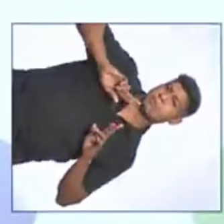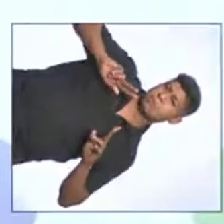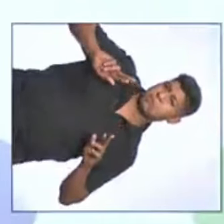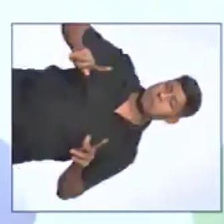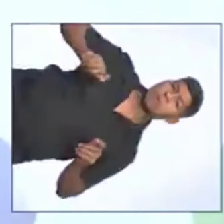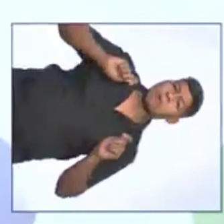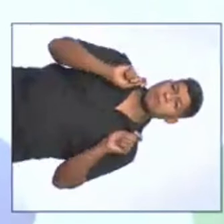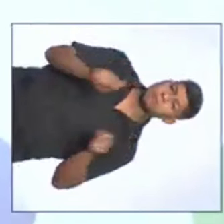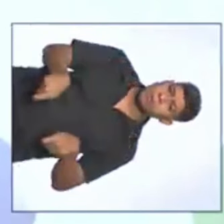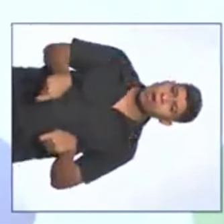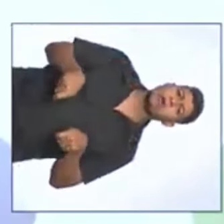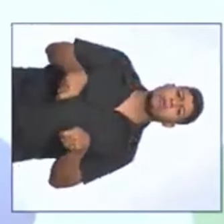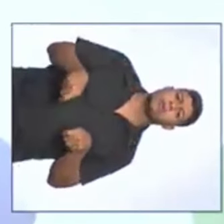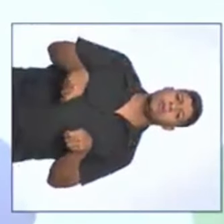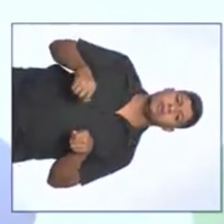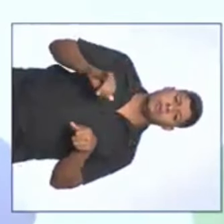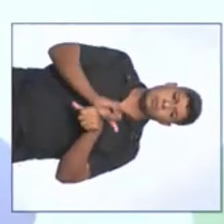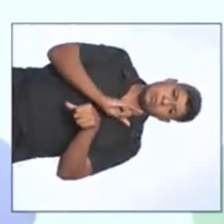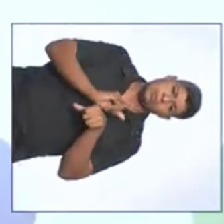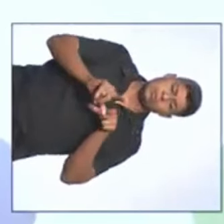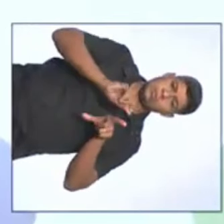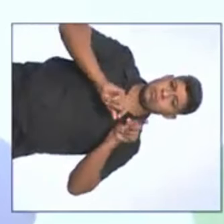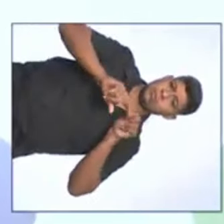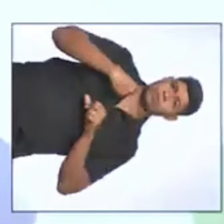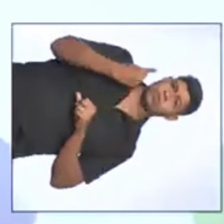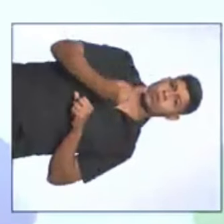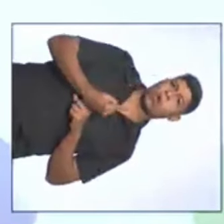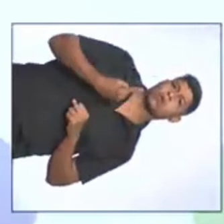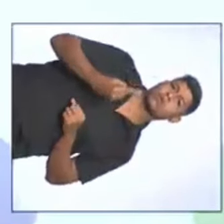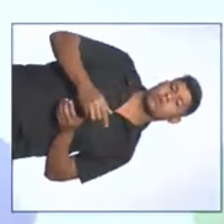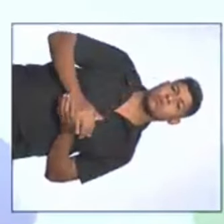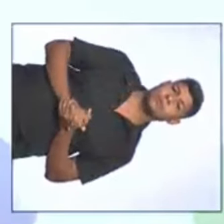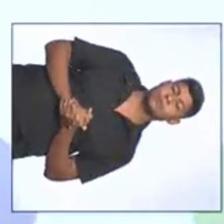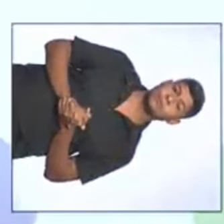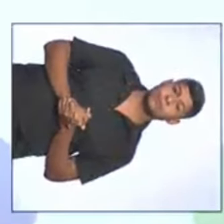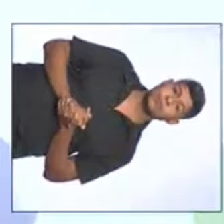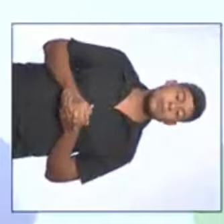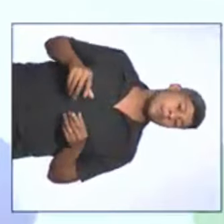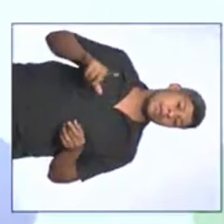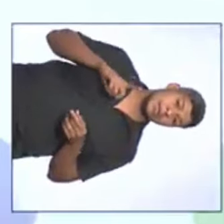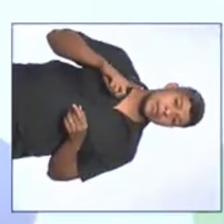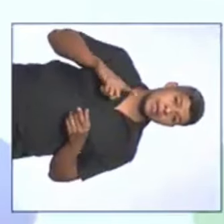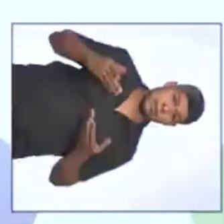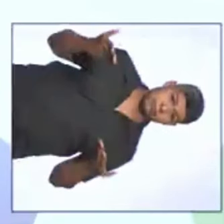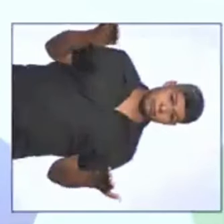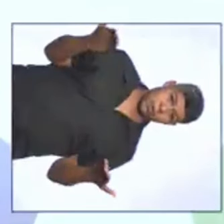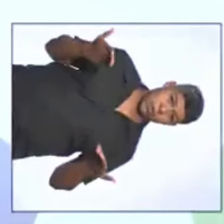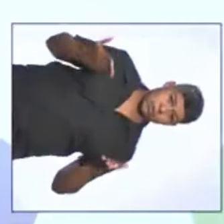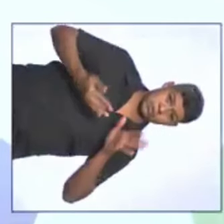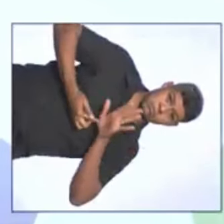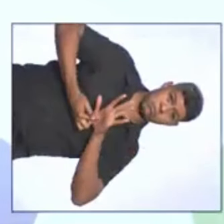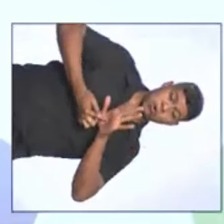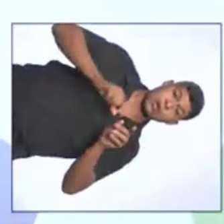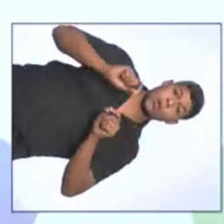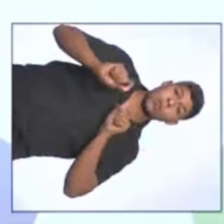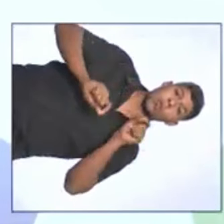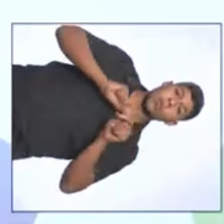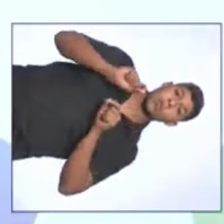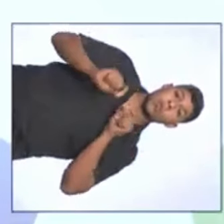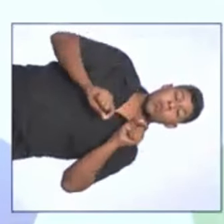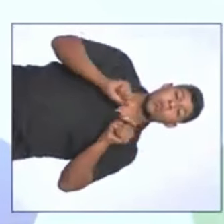gente pode considerar família é aquilo que a gente sente pra gente, né? E aí eu vou trazer pra vocês aqui o que é